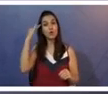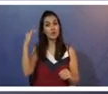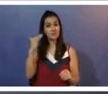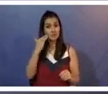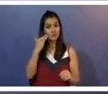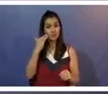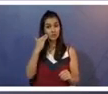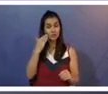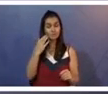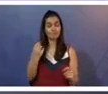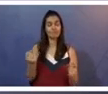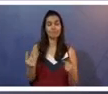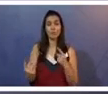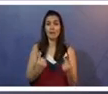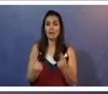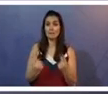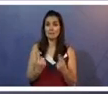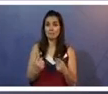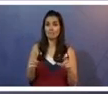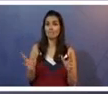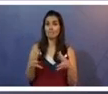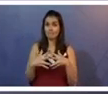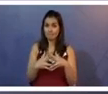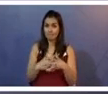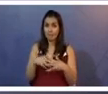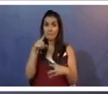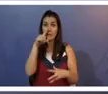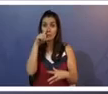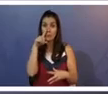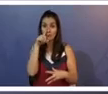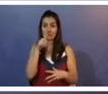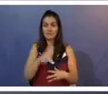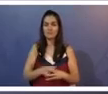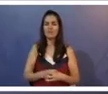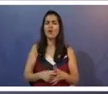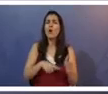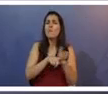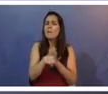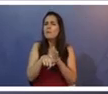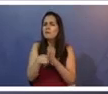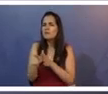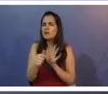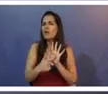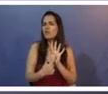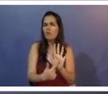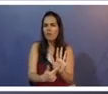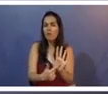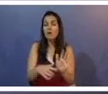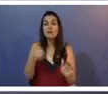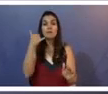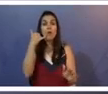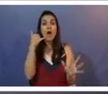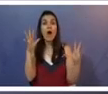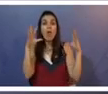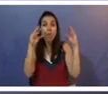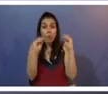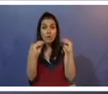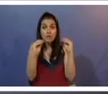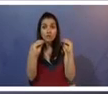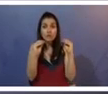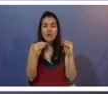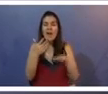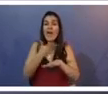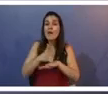uma relação perigosa. Uma pesquisa revelou que o uso do celular à noite é